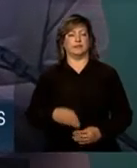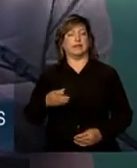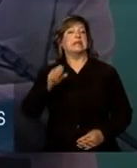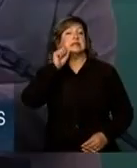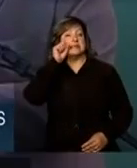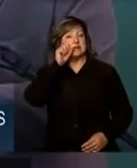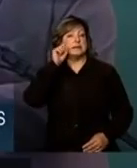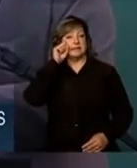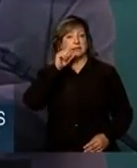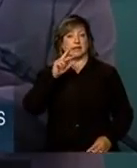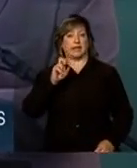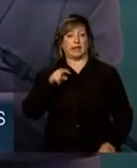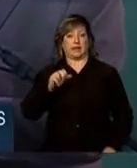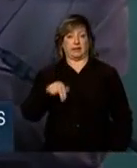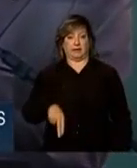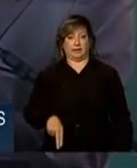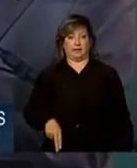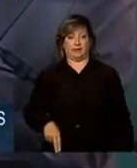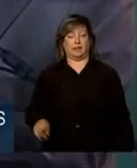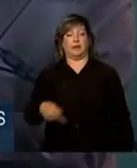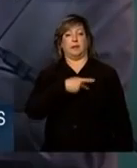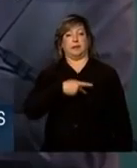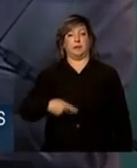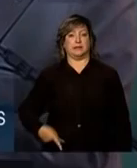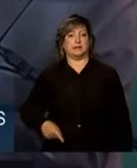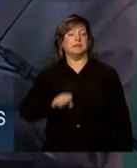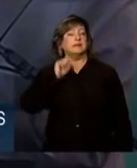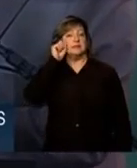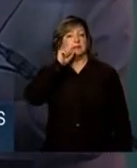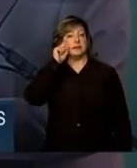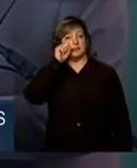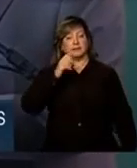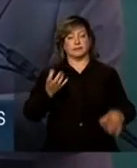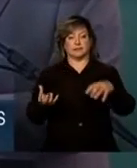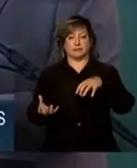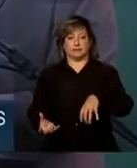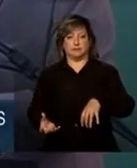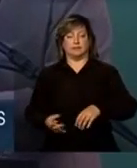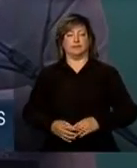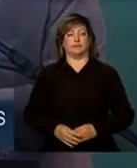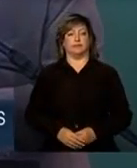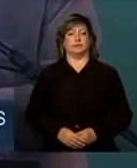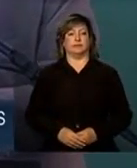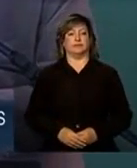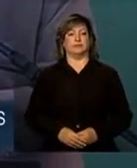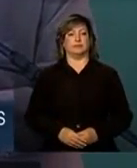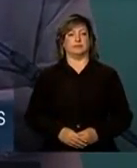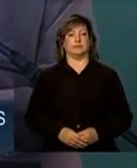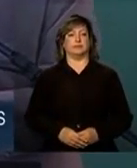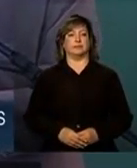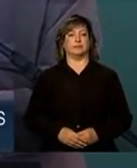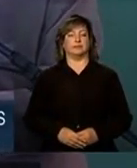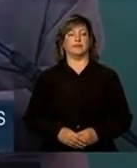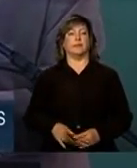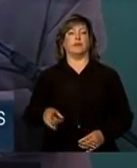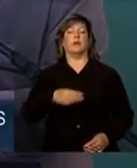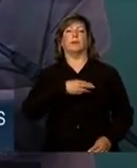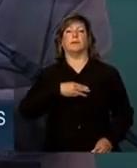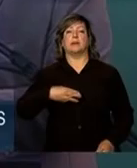senador Renan Calheiros, presidente do Senado Federal, aos